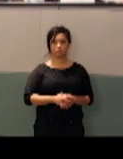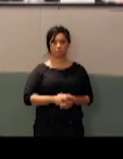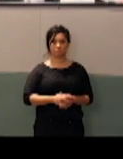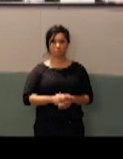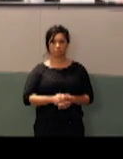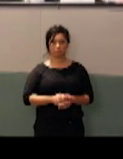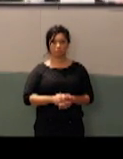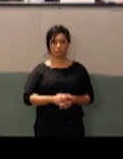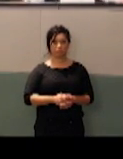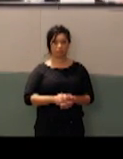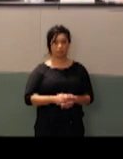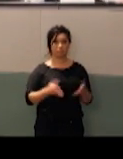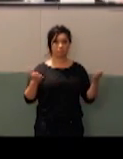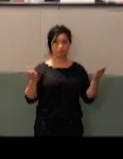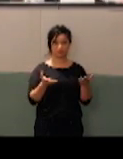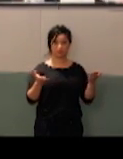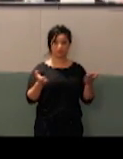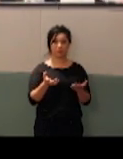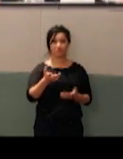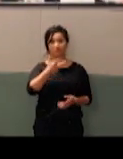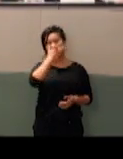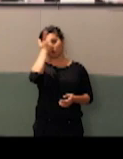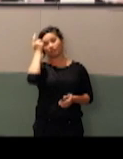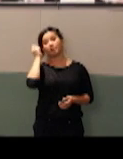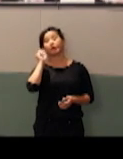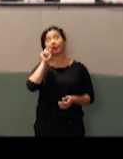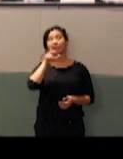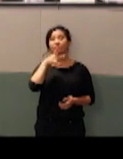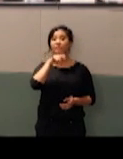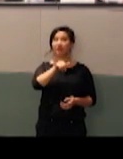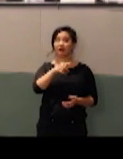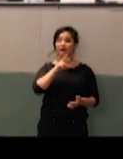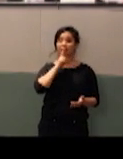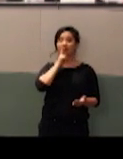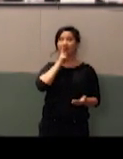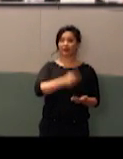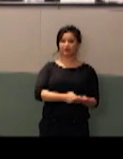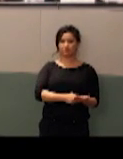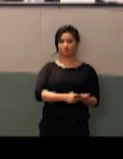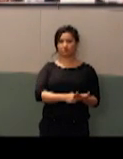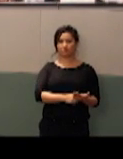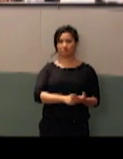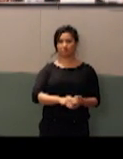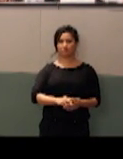a responder a pergunta é o candidato Toninho do PSOL.